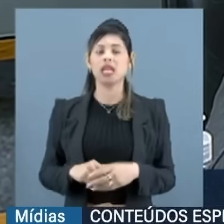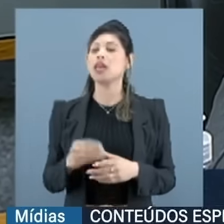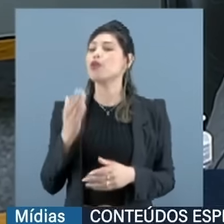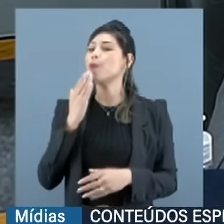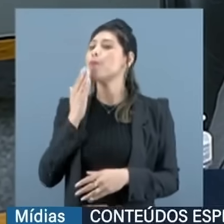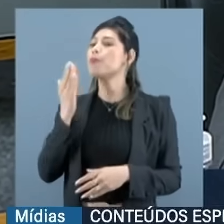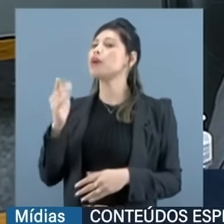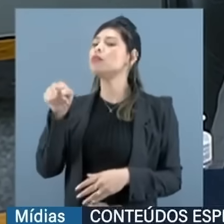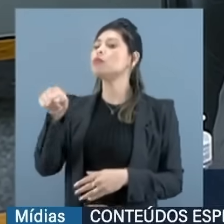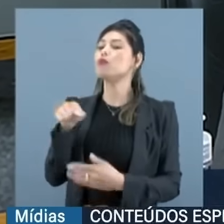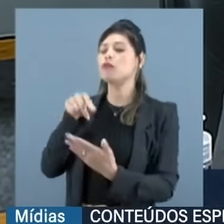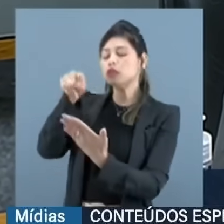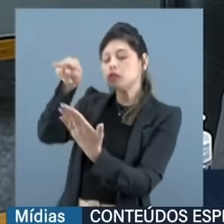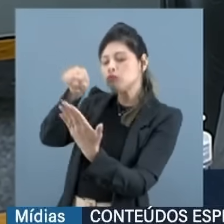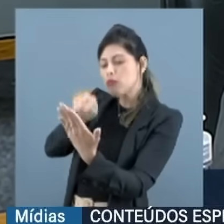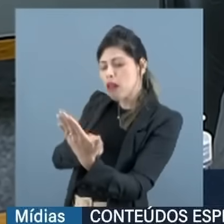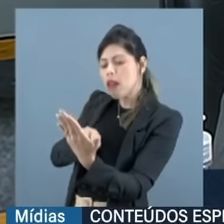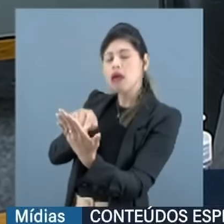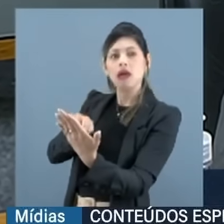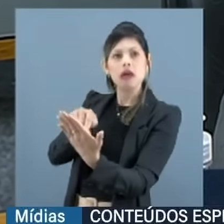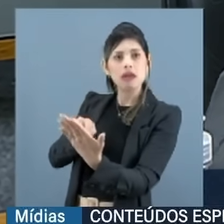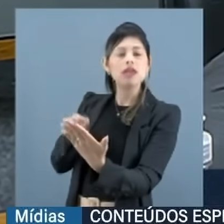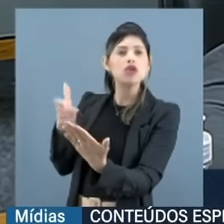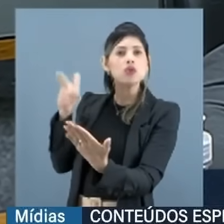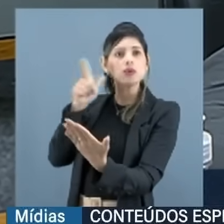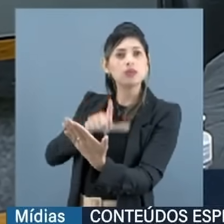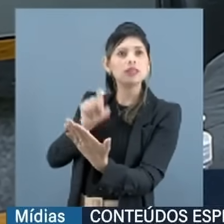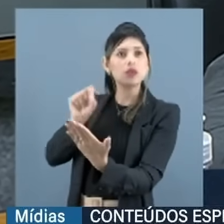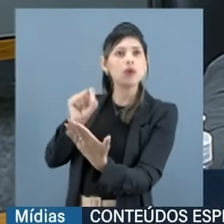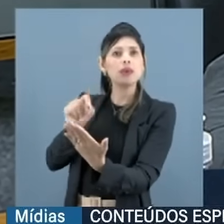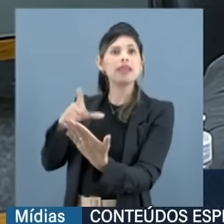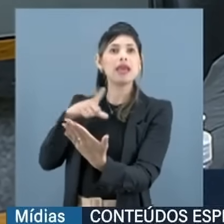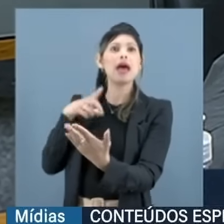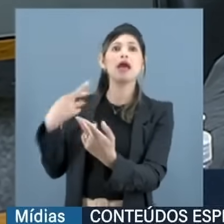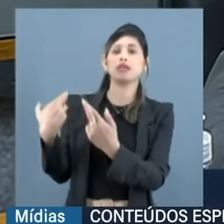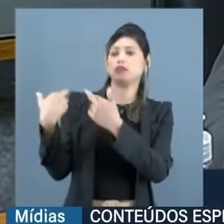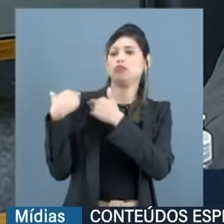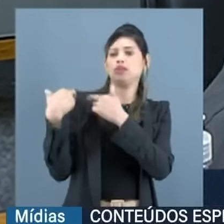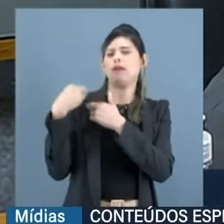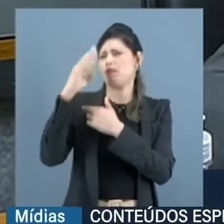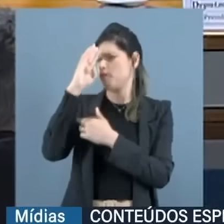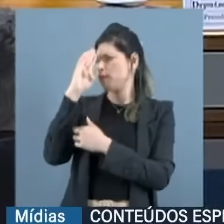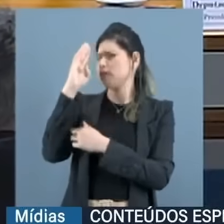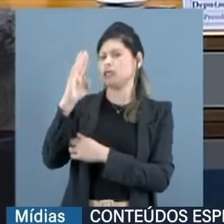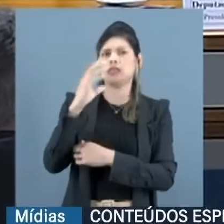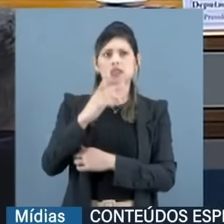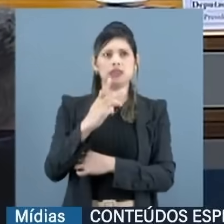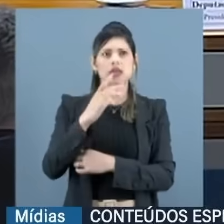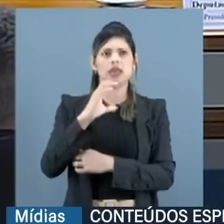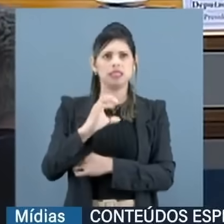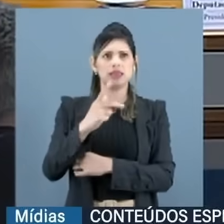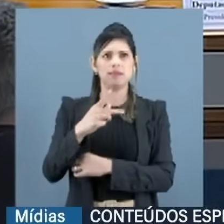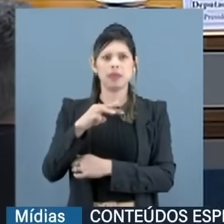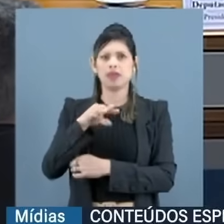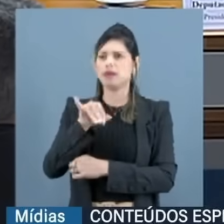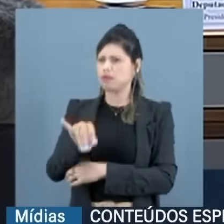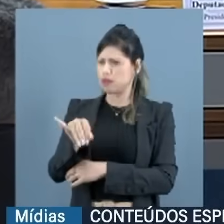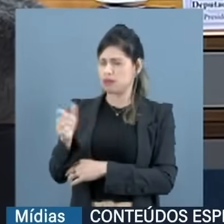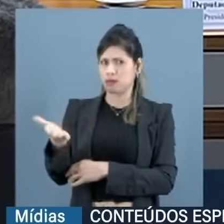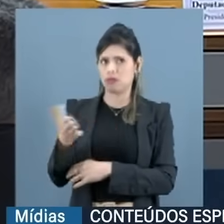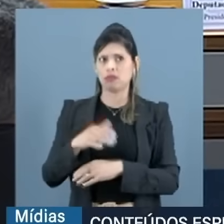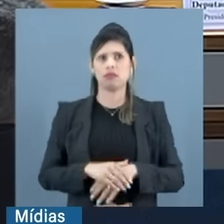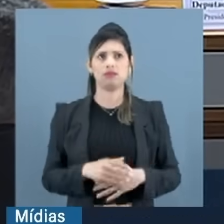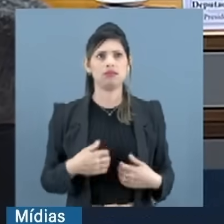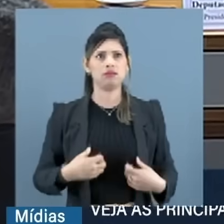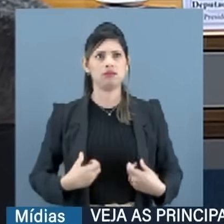vocês dessem uma atenção especial para que a gente pudesse resgatar o papel principal da CPMI. Obrigado. Desculpe, senador. A questão de